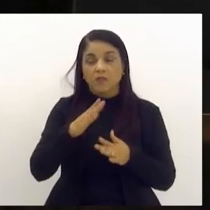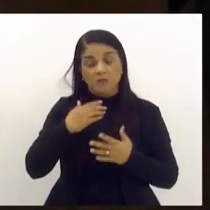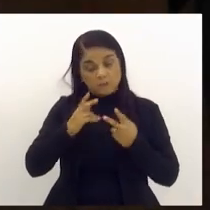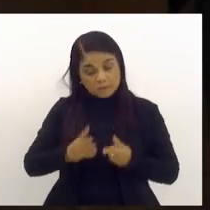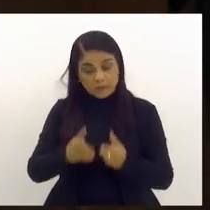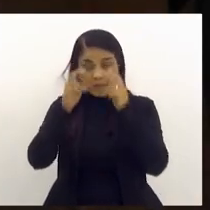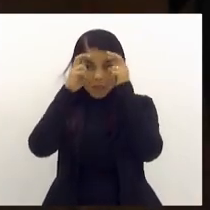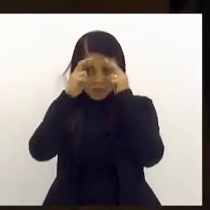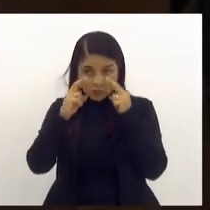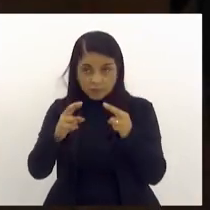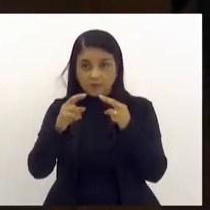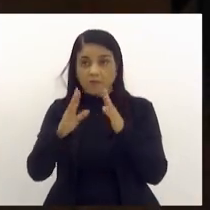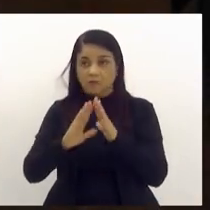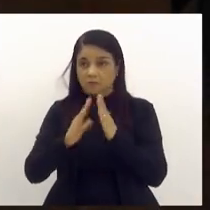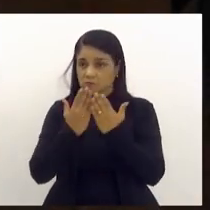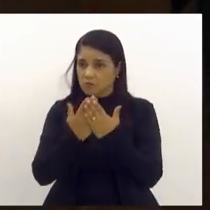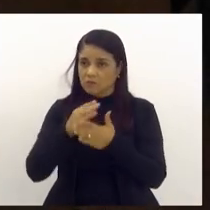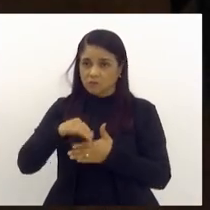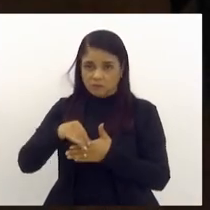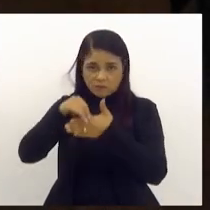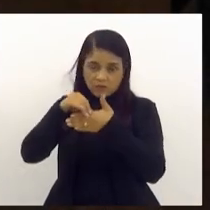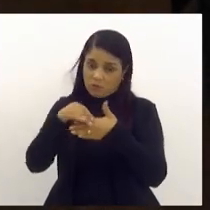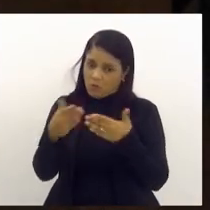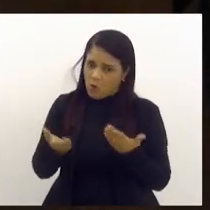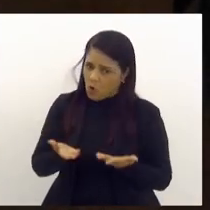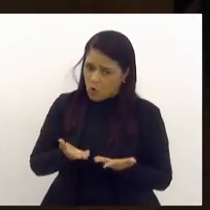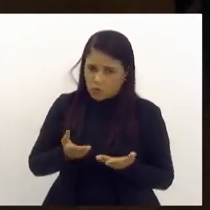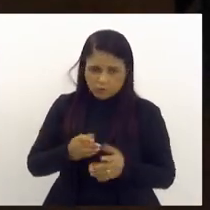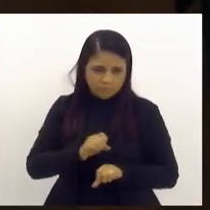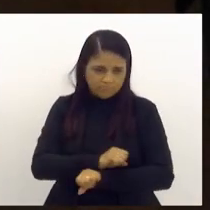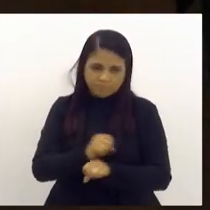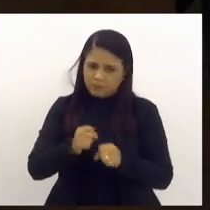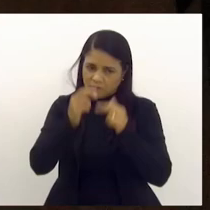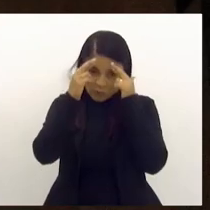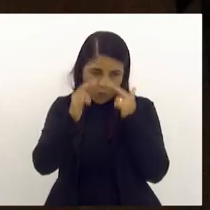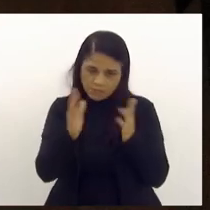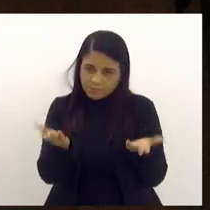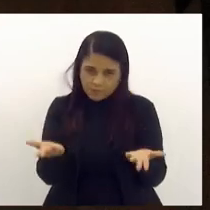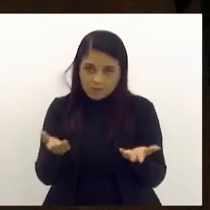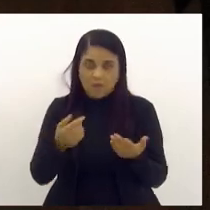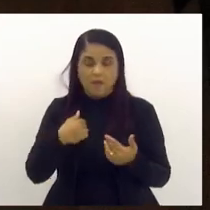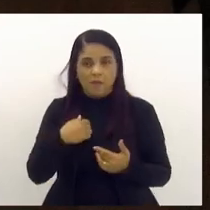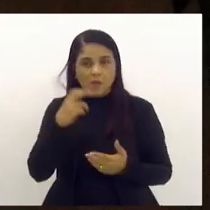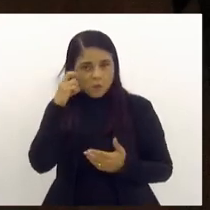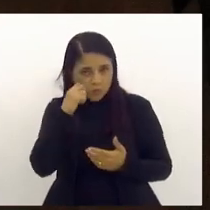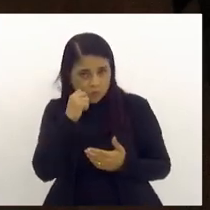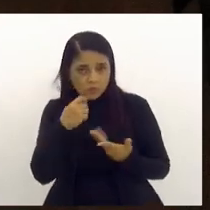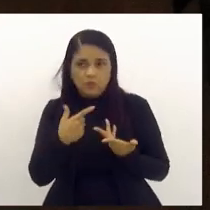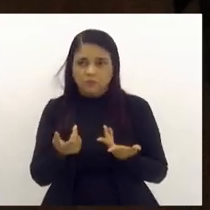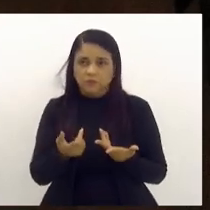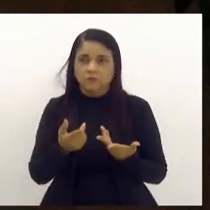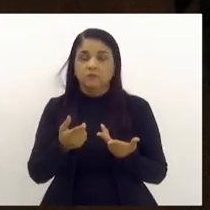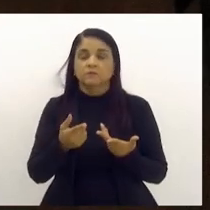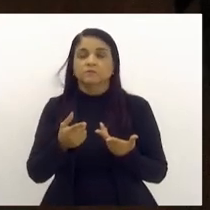respeitei o Colégio de Líderes, não vai ser hoje que eu vou desrespeitar. Acordo se há constrangimento, falei isso ao líder, falei a Vossa Excelência. Mas pode ficar despreocupado que a gente constrói.